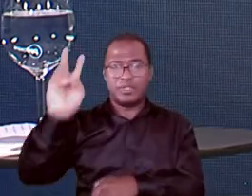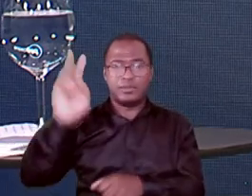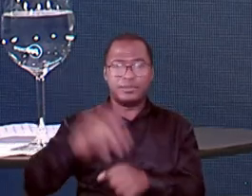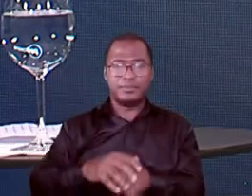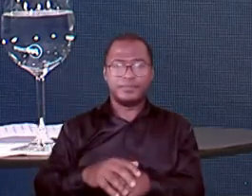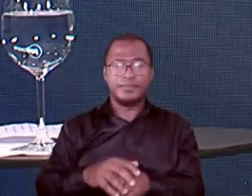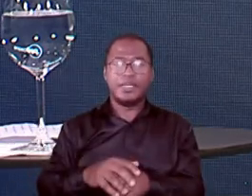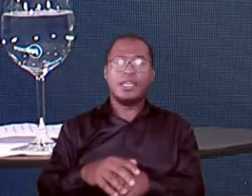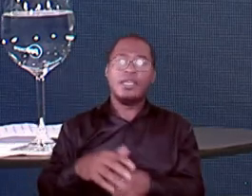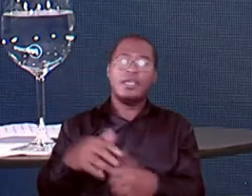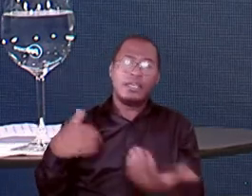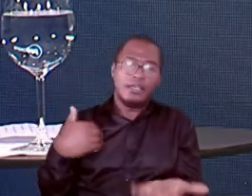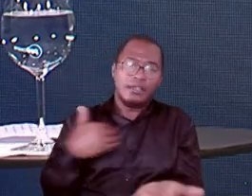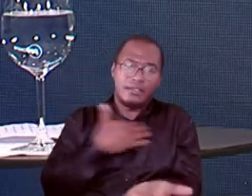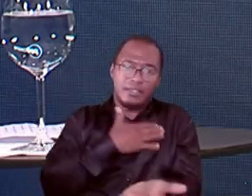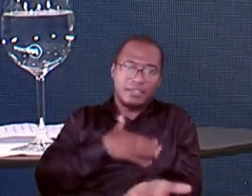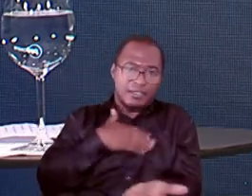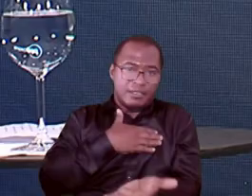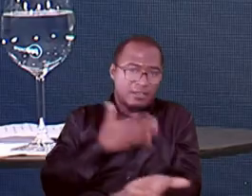permitir Service